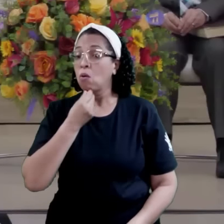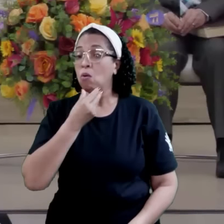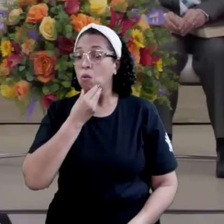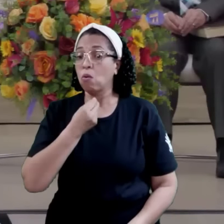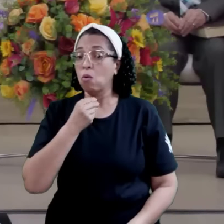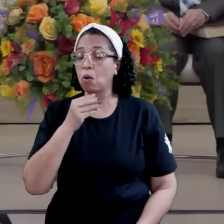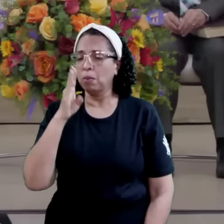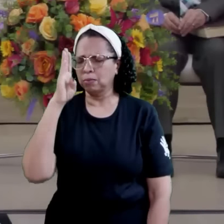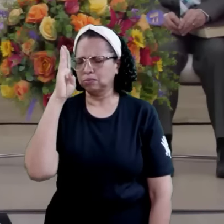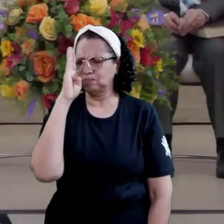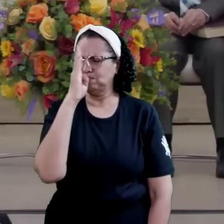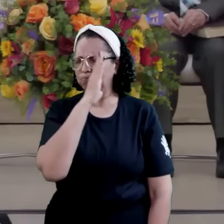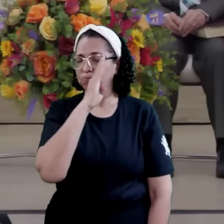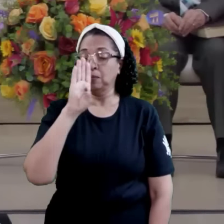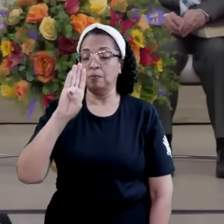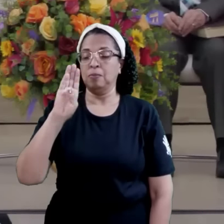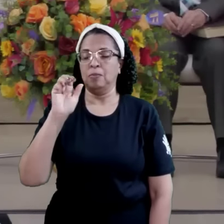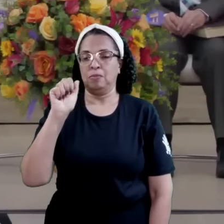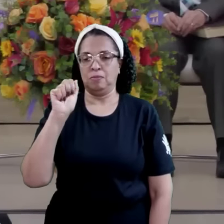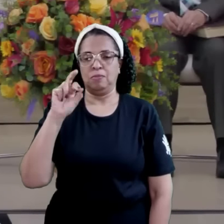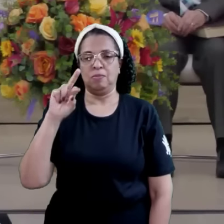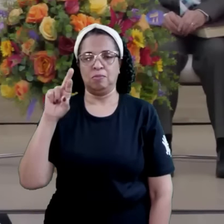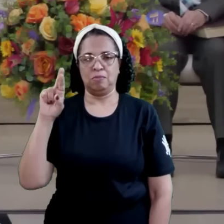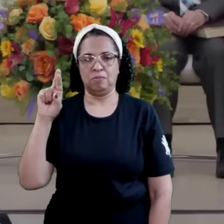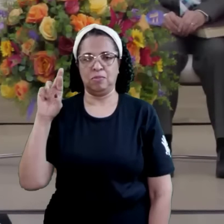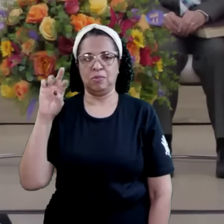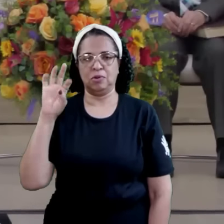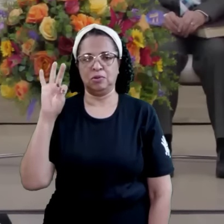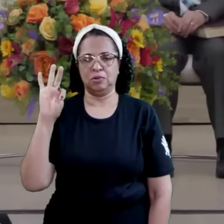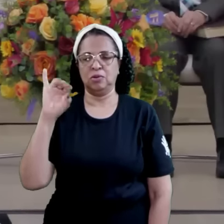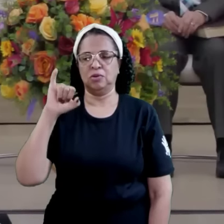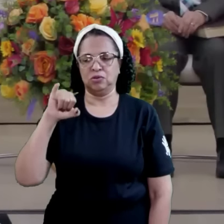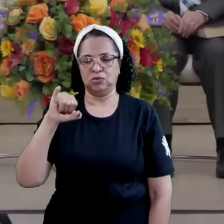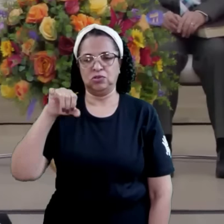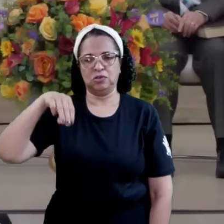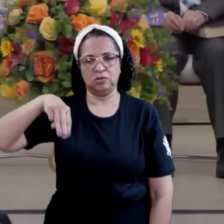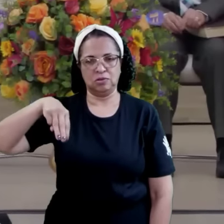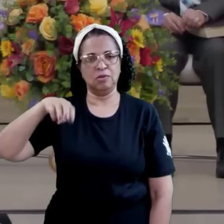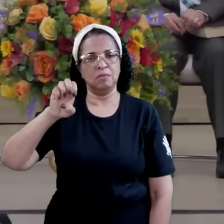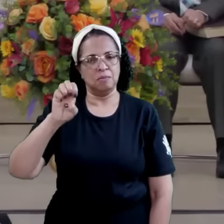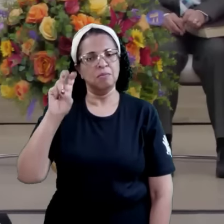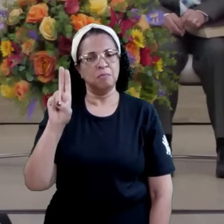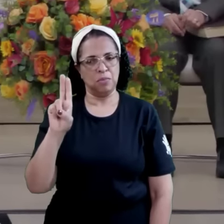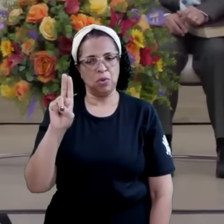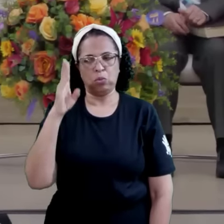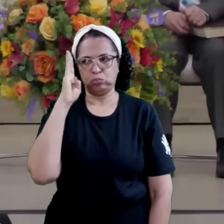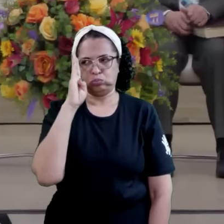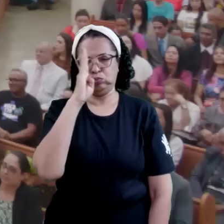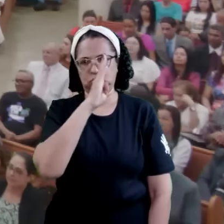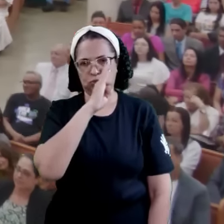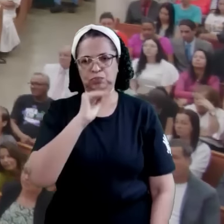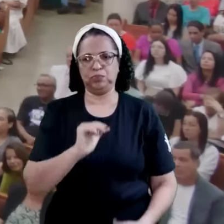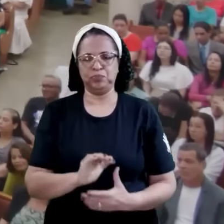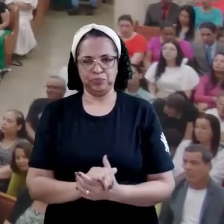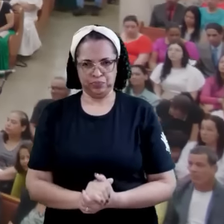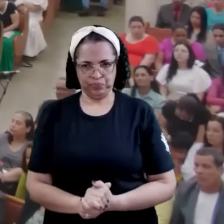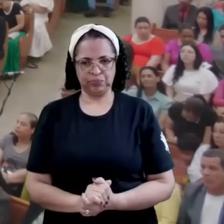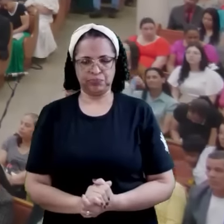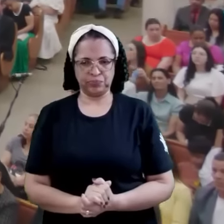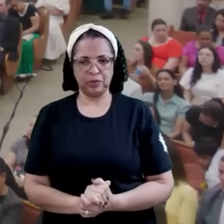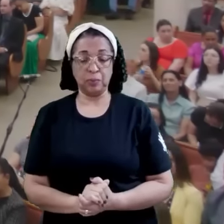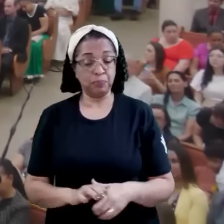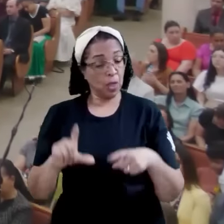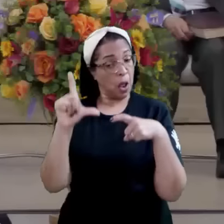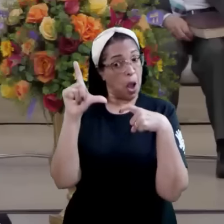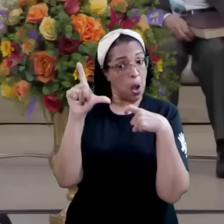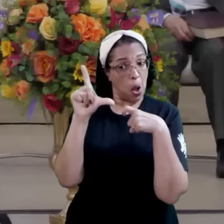faz na vida de duas pessoas dentro da minha cidade da mesma ade Lucas 19 vai narrar a entrada de Jesus na cidade de Jericó